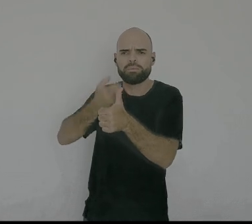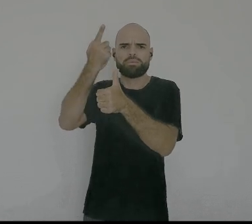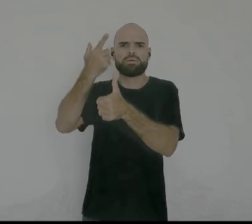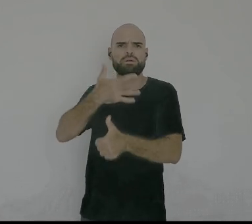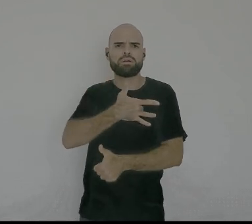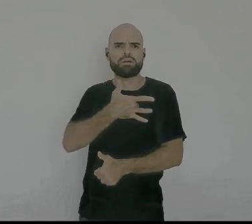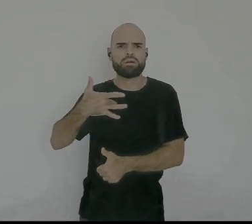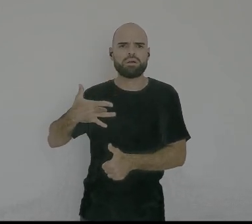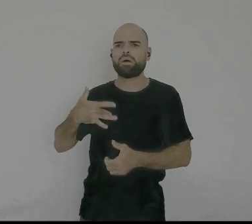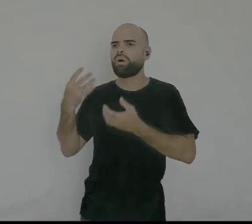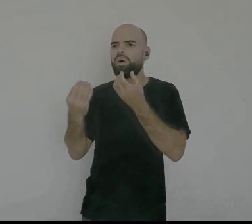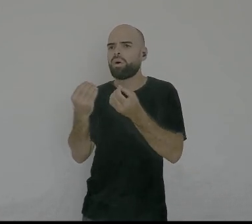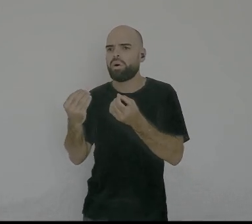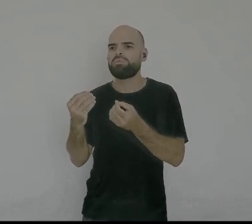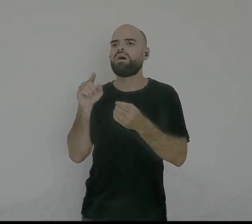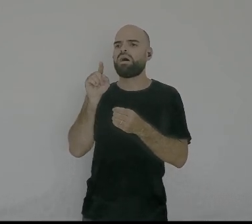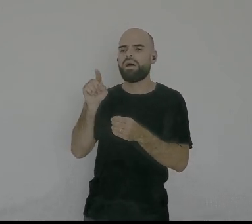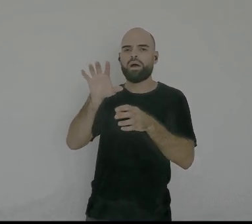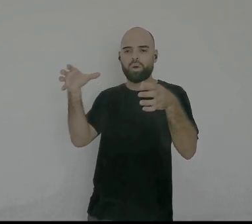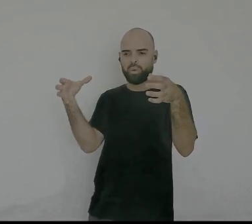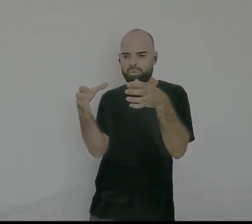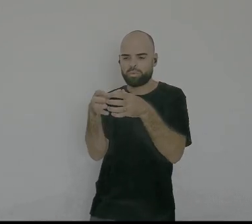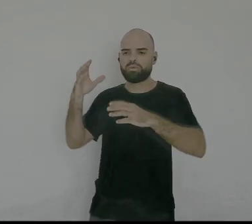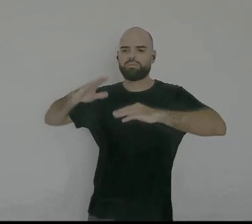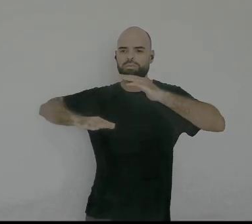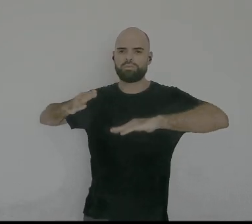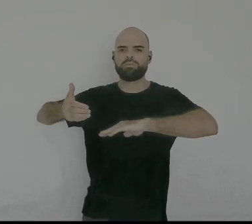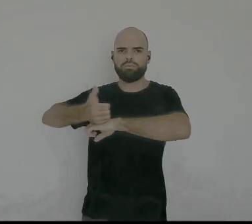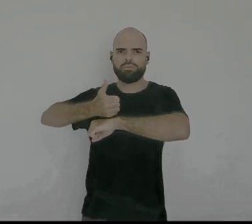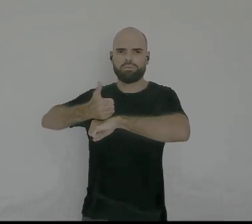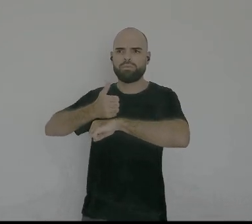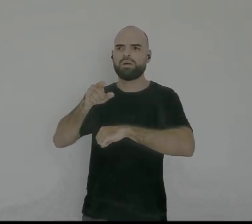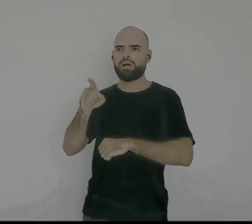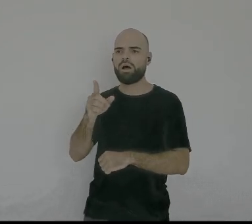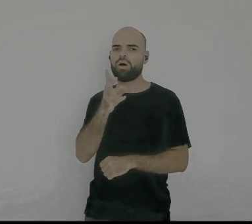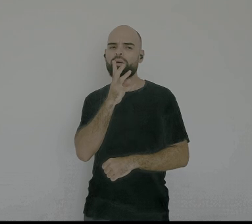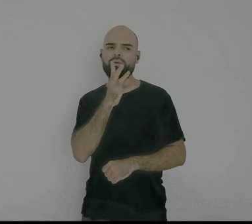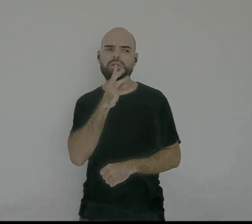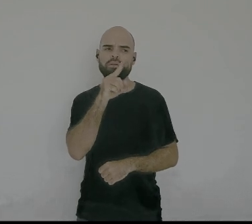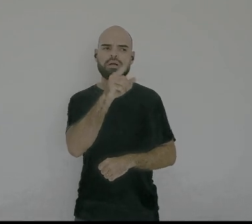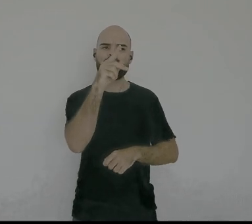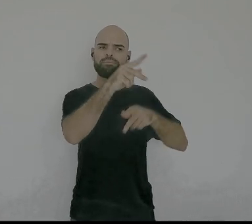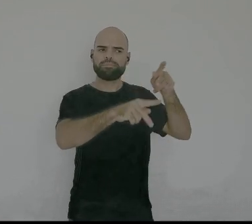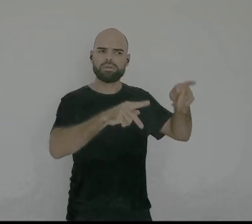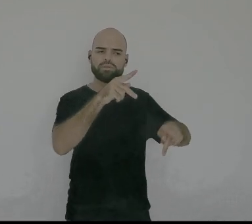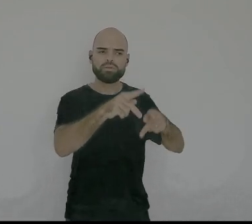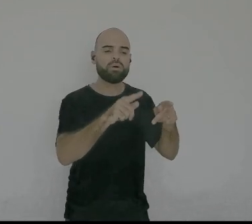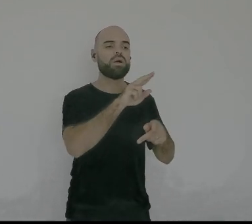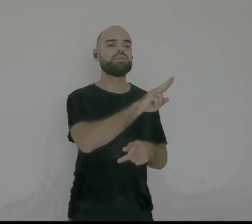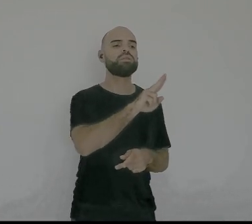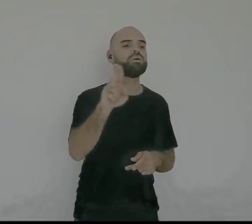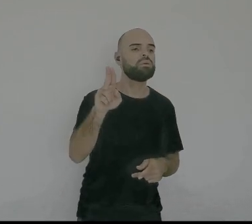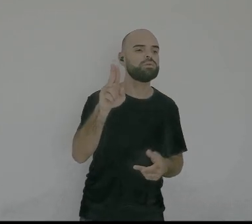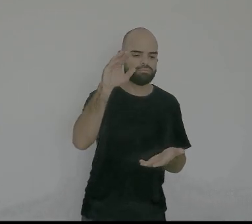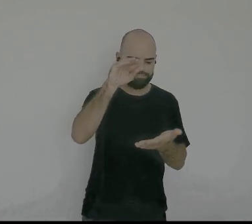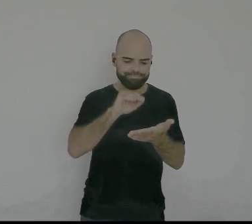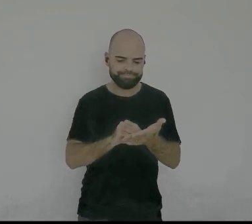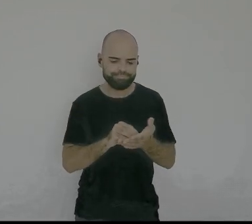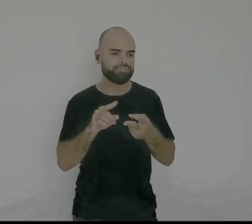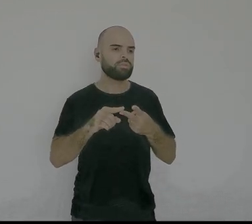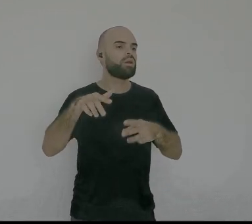saúde, ela conhece a população por nome, por endereço,